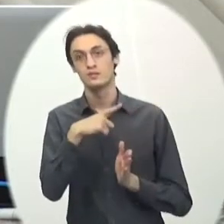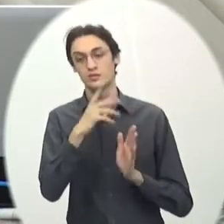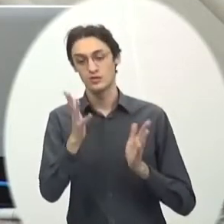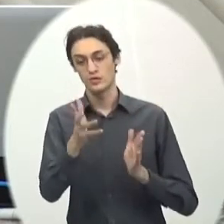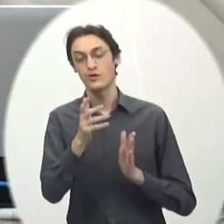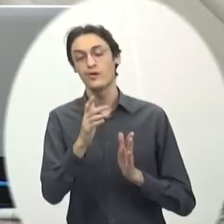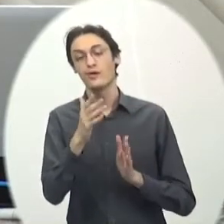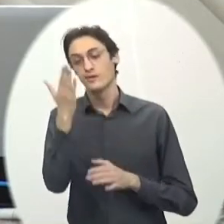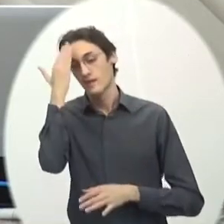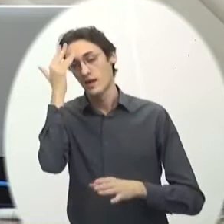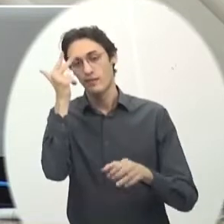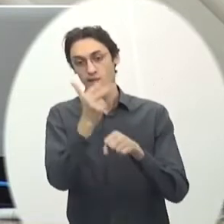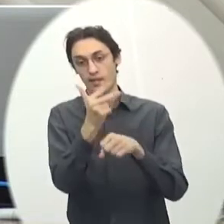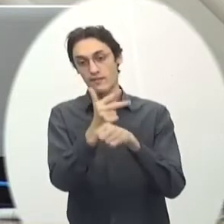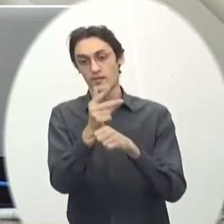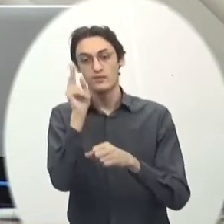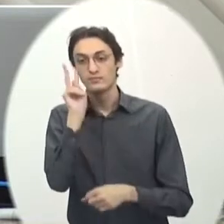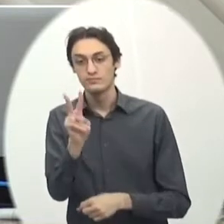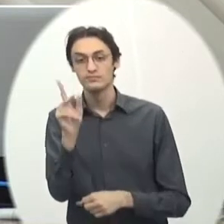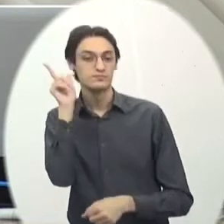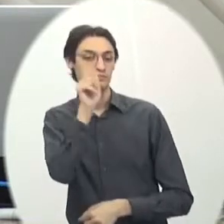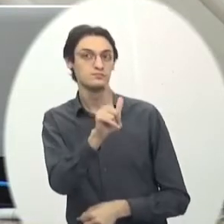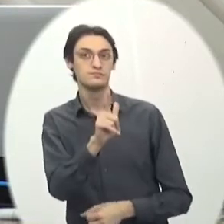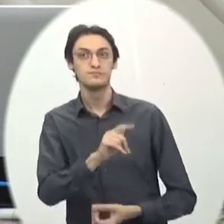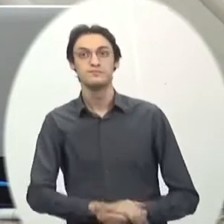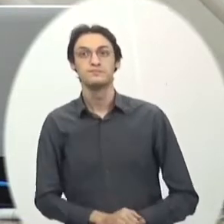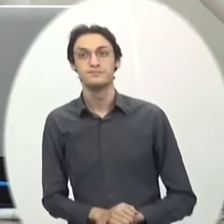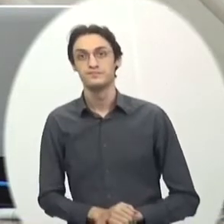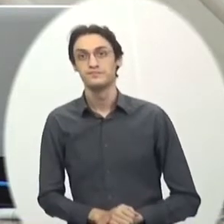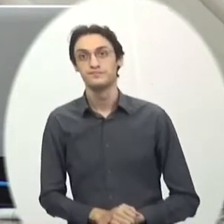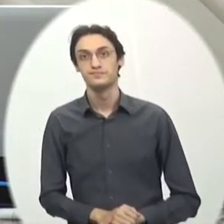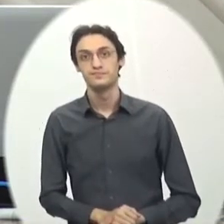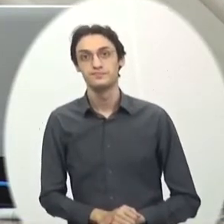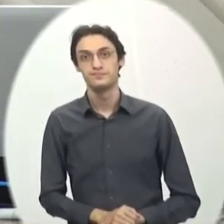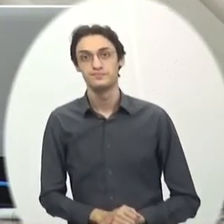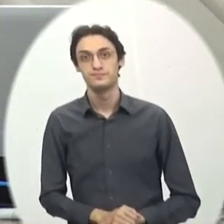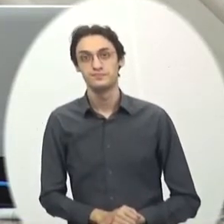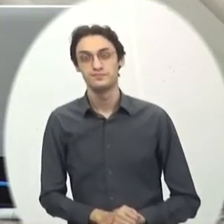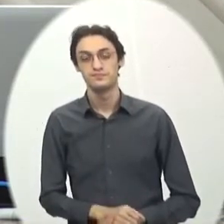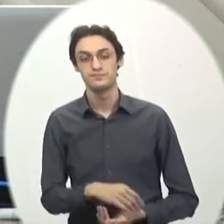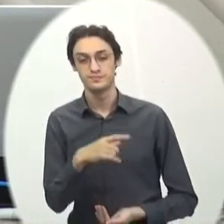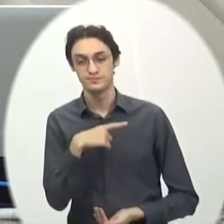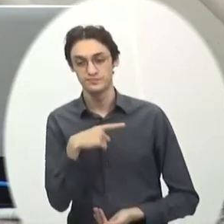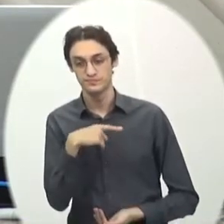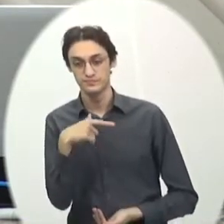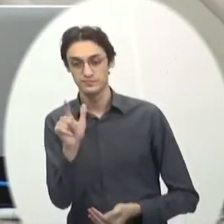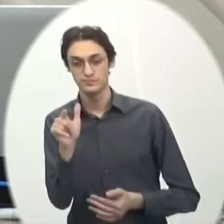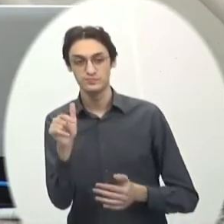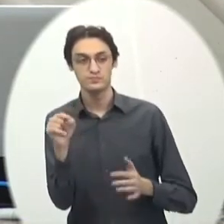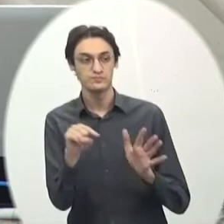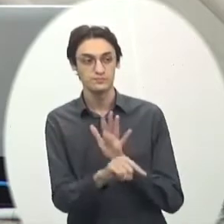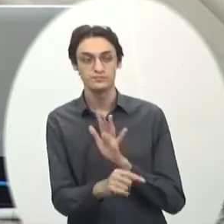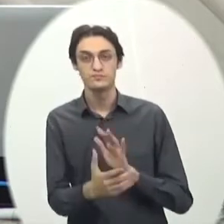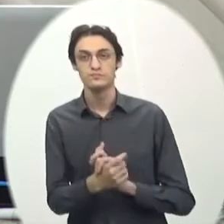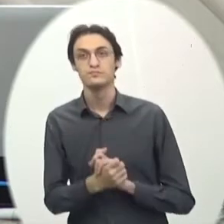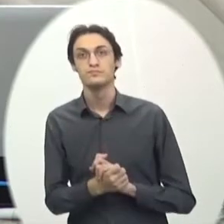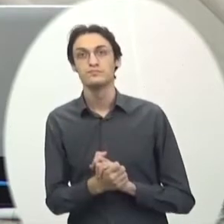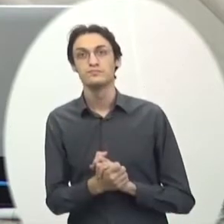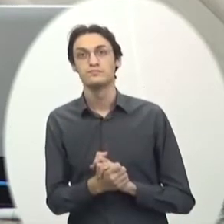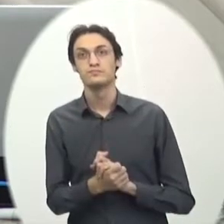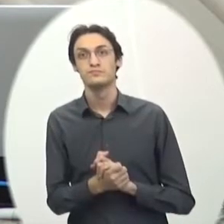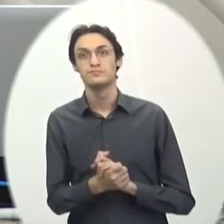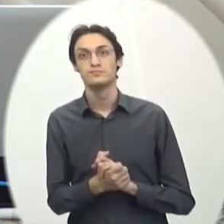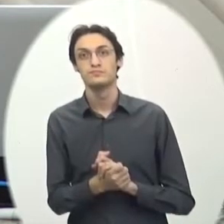certamente vai ser olhado com carinho isso aí. Mais alguém gostaria de se manifestar? Eu